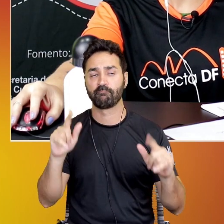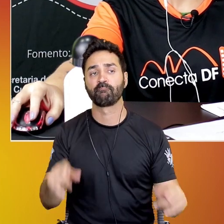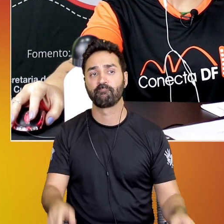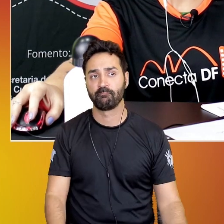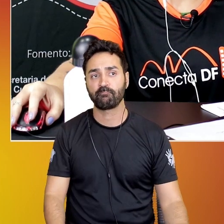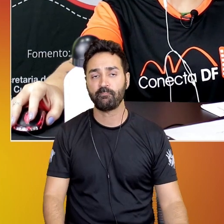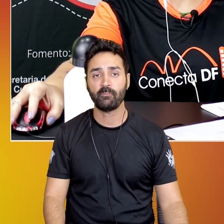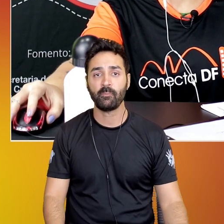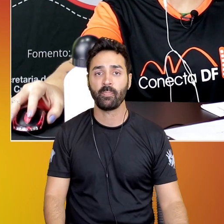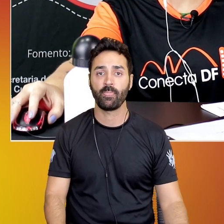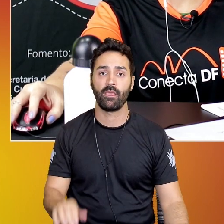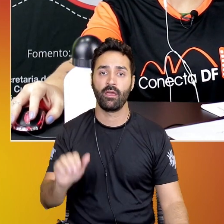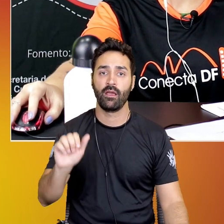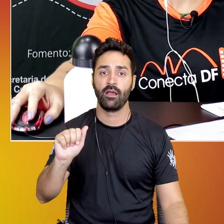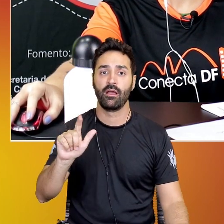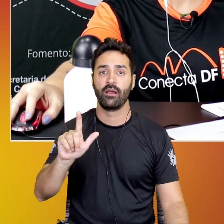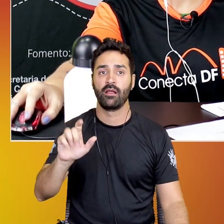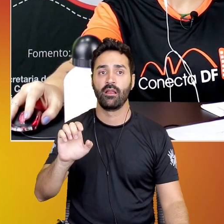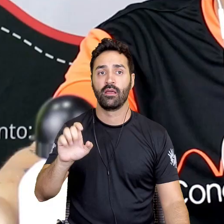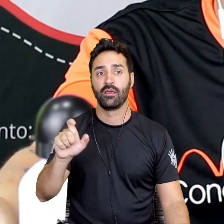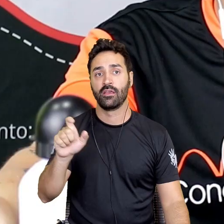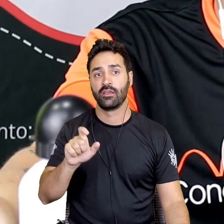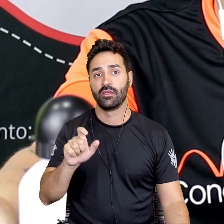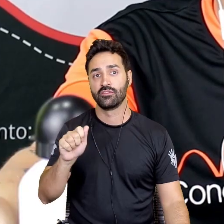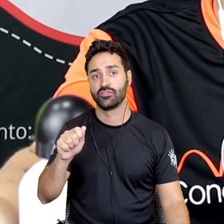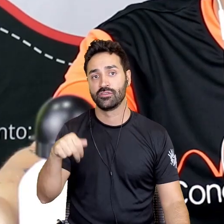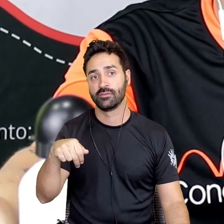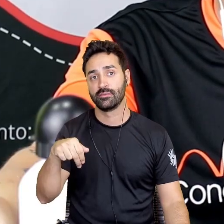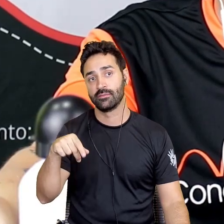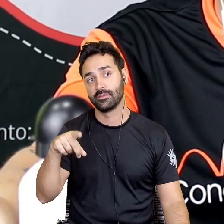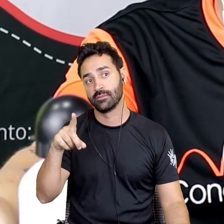Excelente. Alexandra.